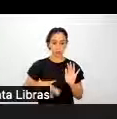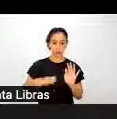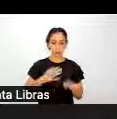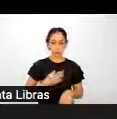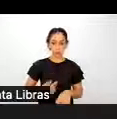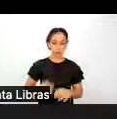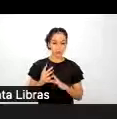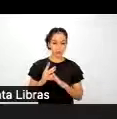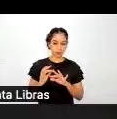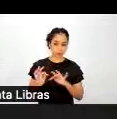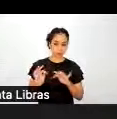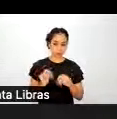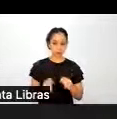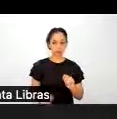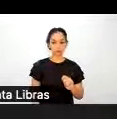inteira.